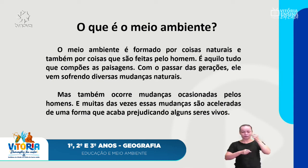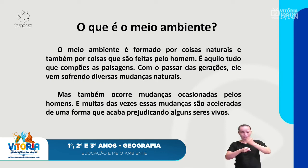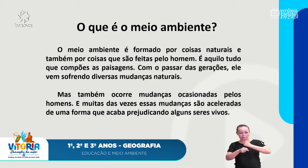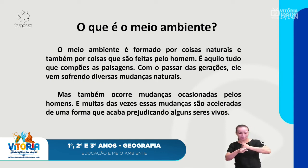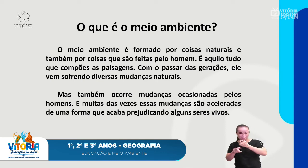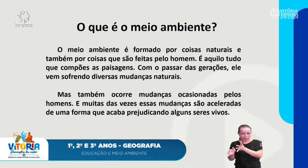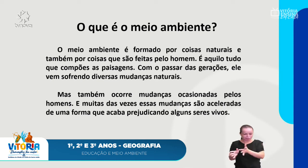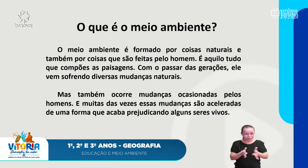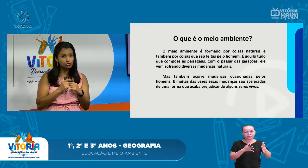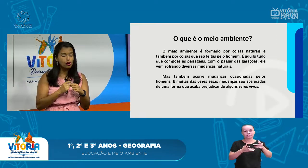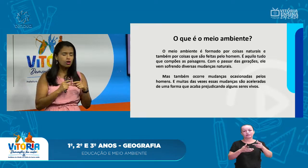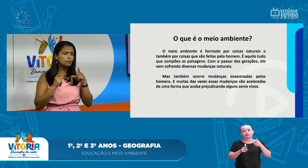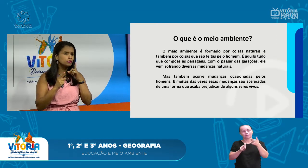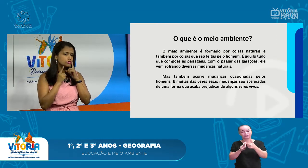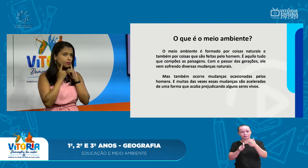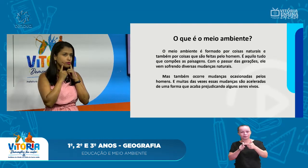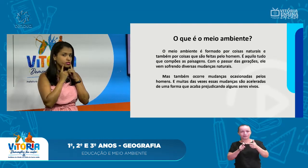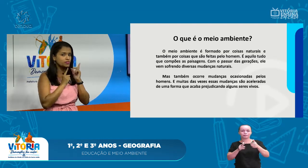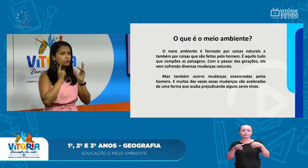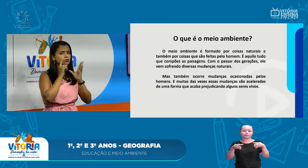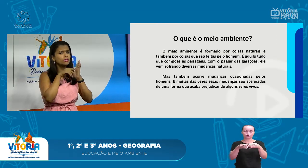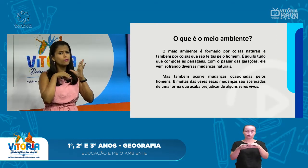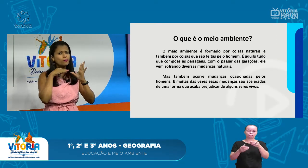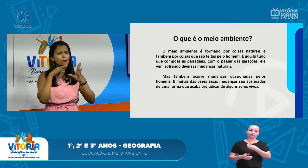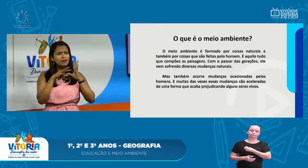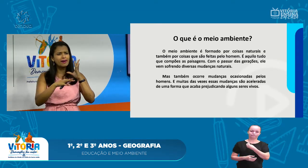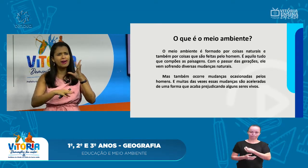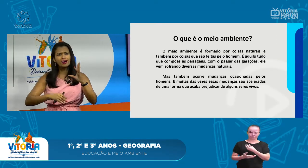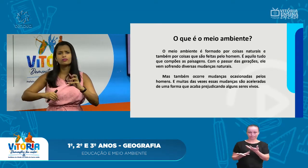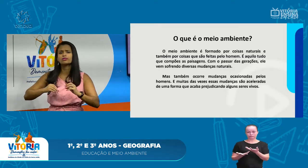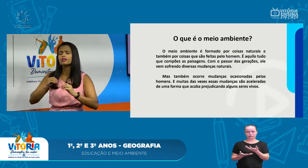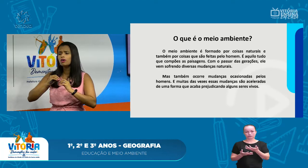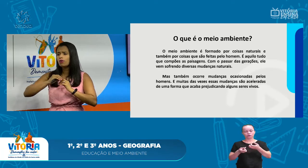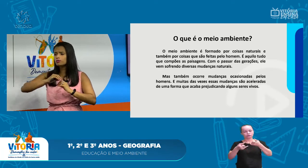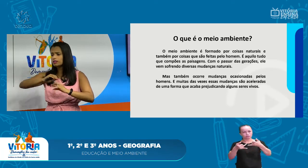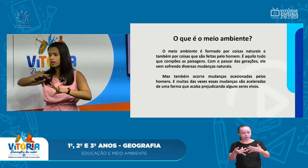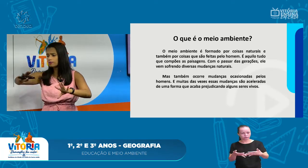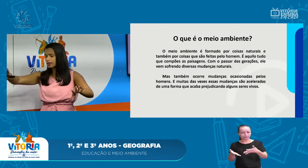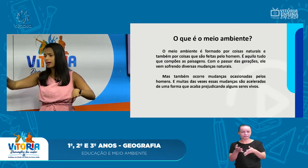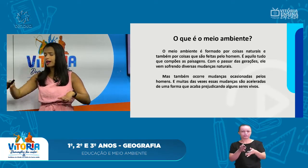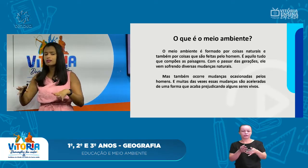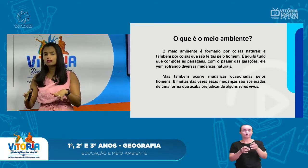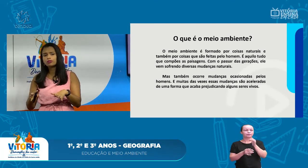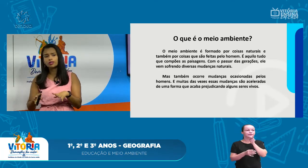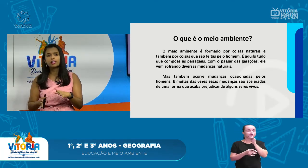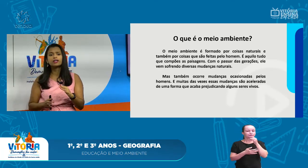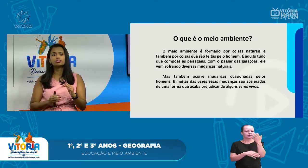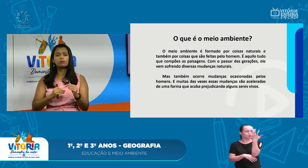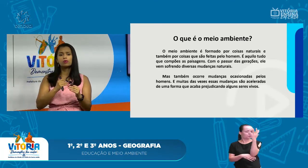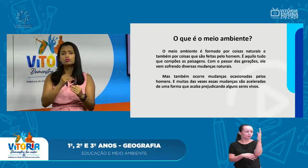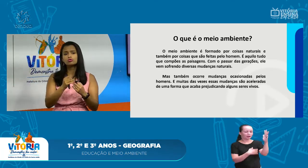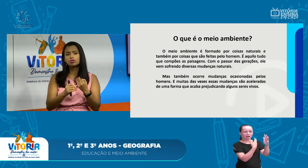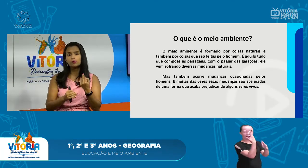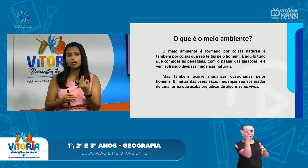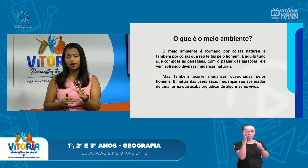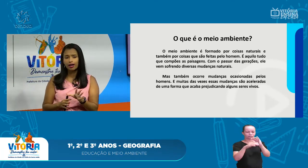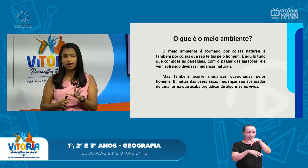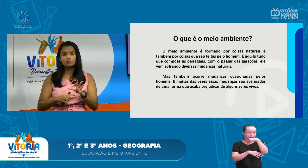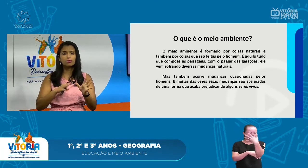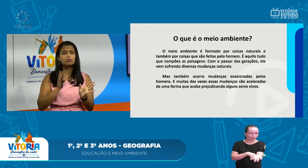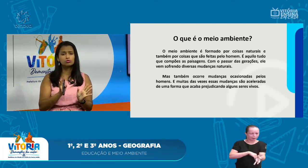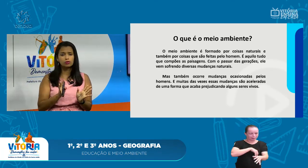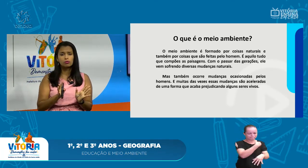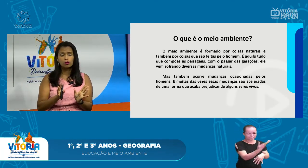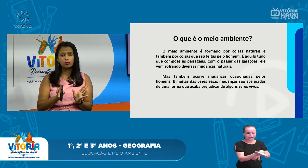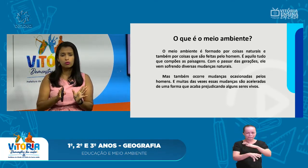prejudicando alguns seres vivos. Como eu disse para você, quando eu derrubo uma árvore ou uma determinada área de floresta para construir uma